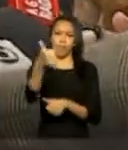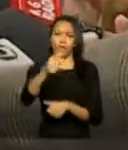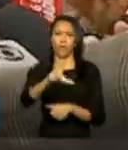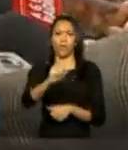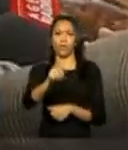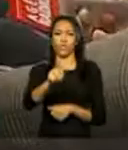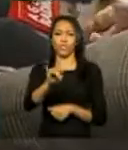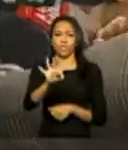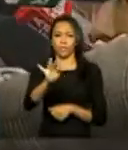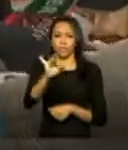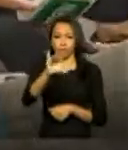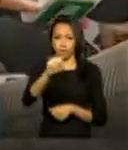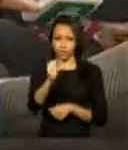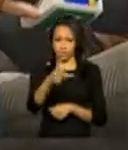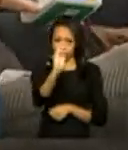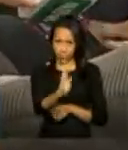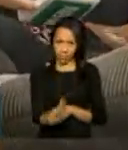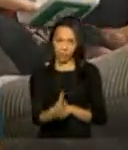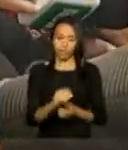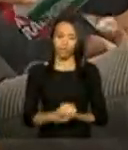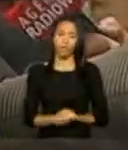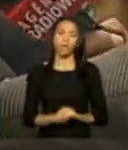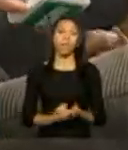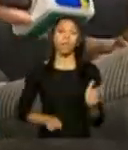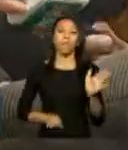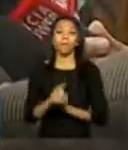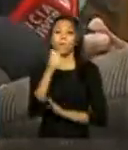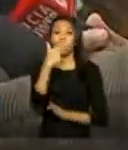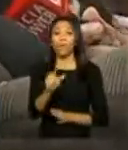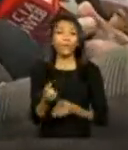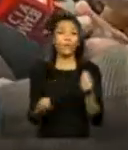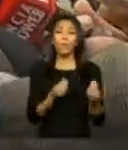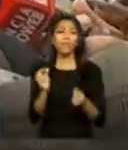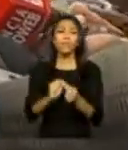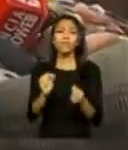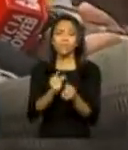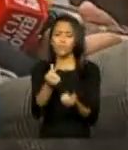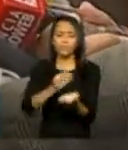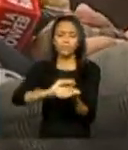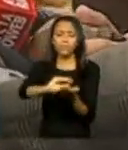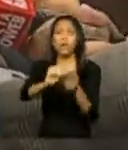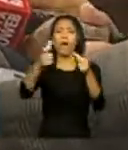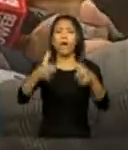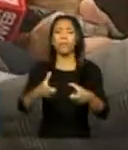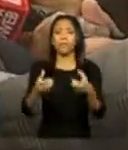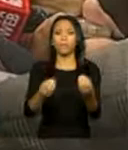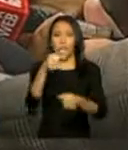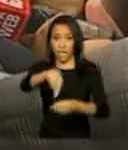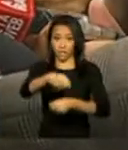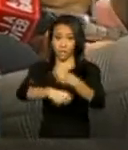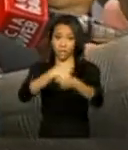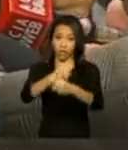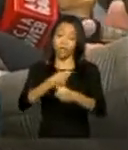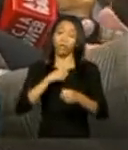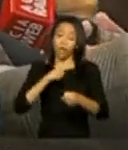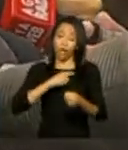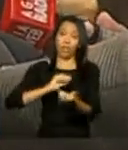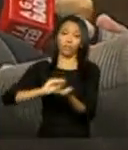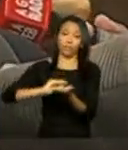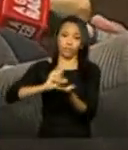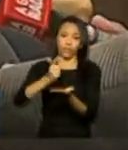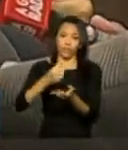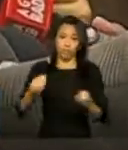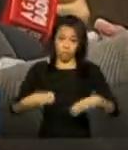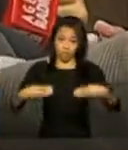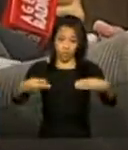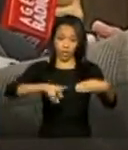qual o valor do investimento que foi feito aí para esse ano? Olha, há investimentos dos diversos ministérios, né? Há